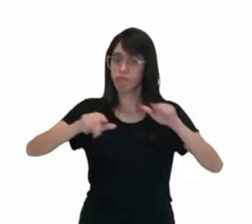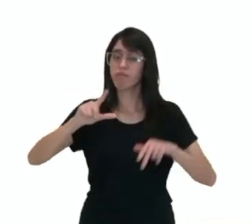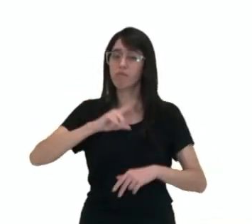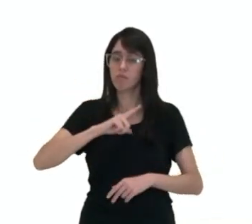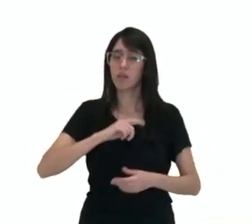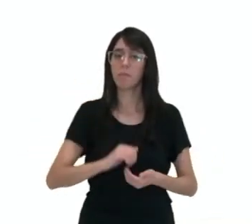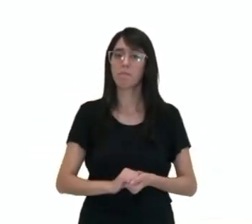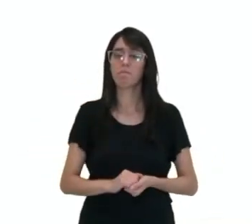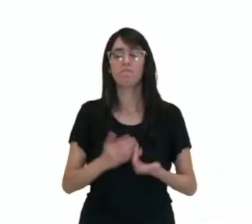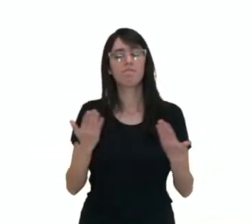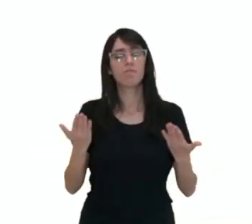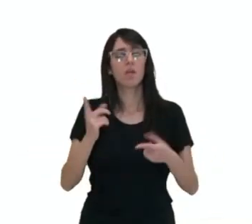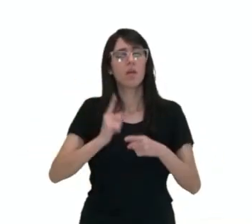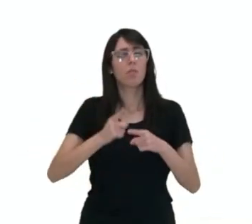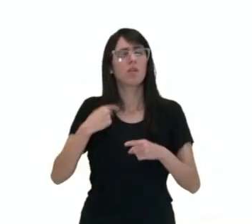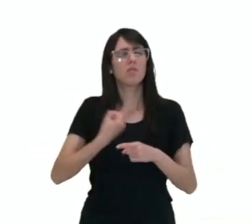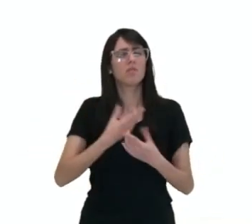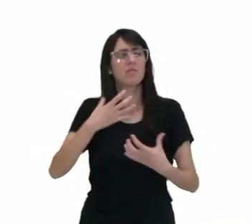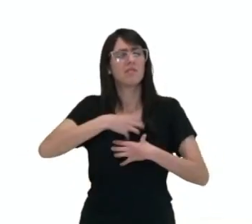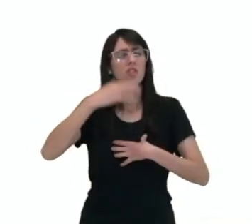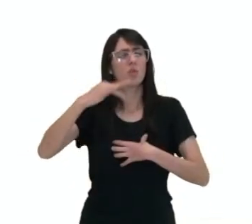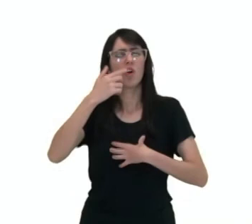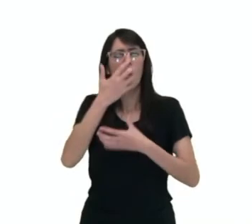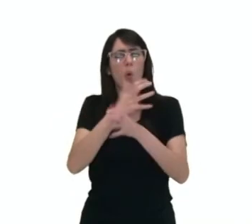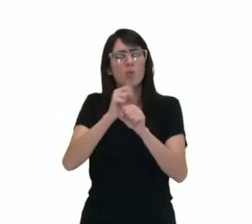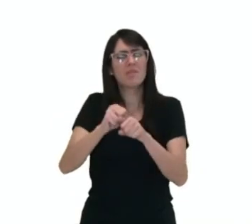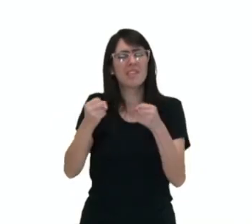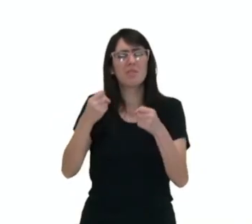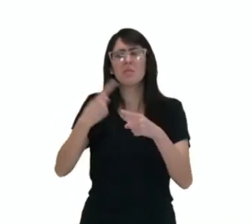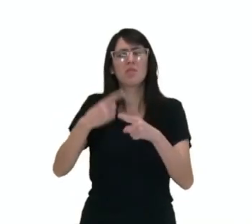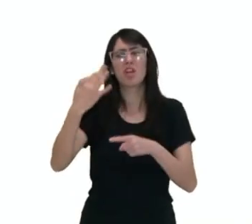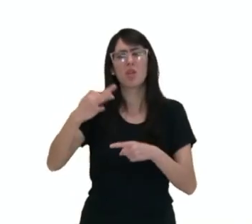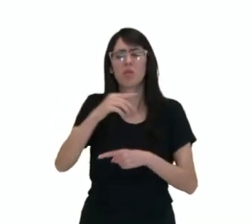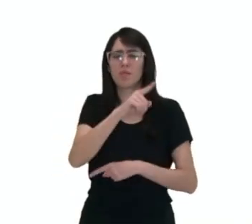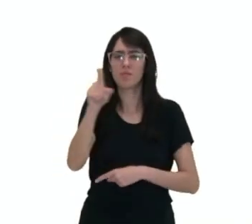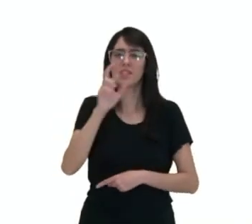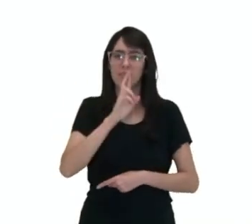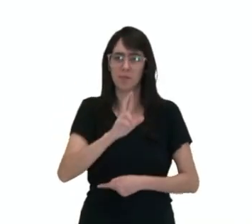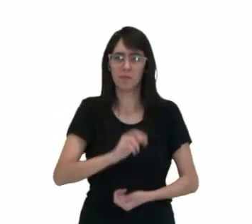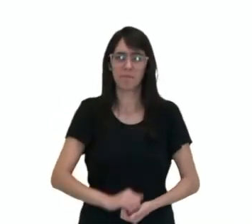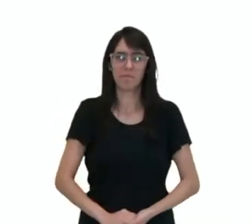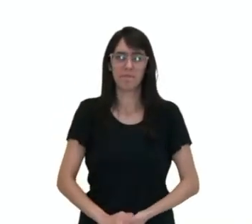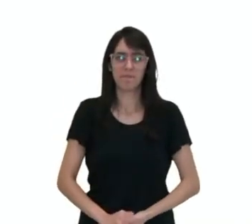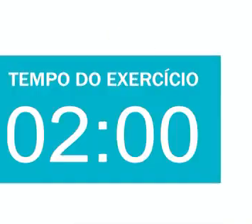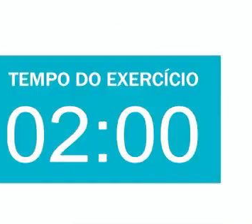nisso, por que sentimos dor ao quebrar um osso? Vou dar um tempinho para vocês pensarem.